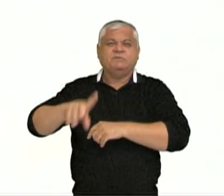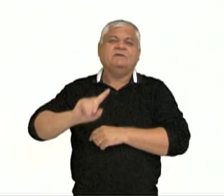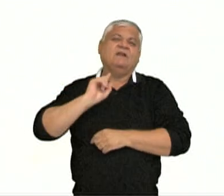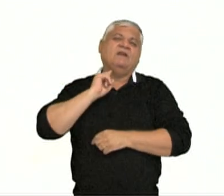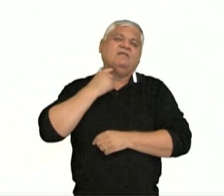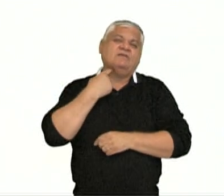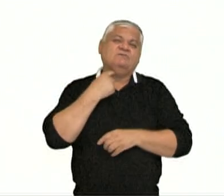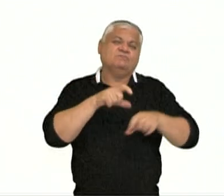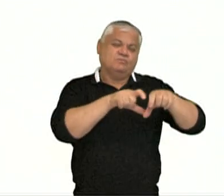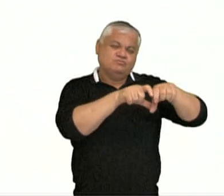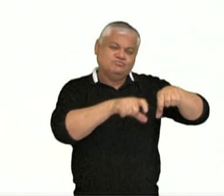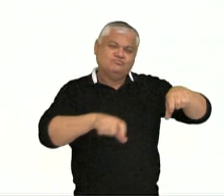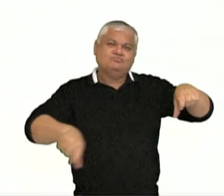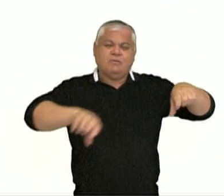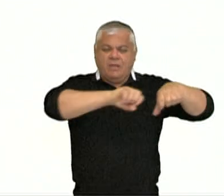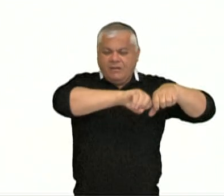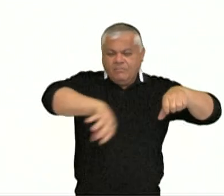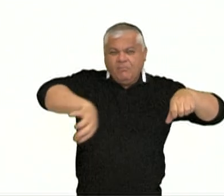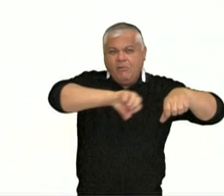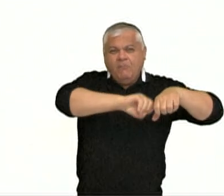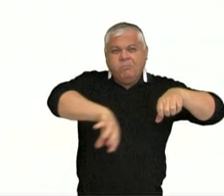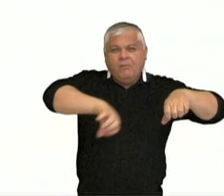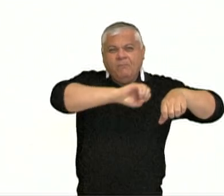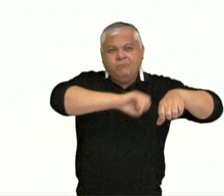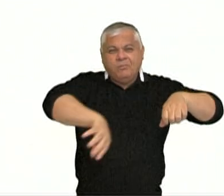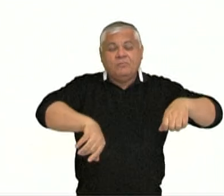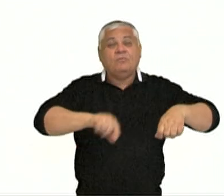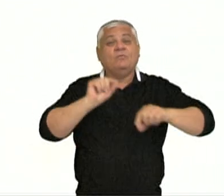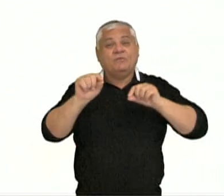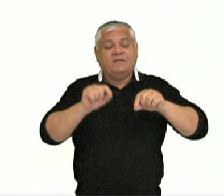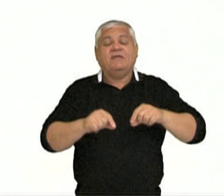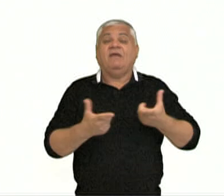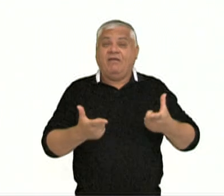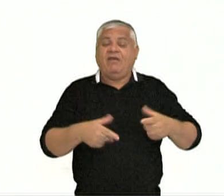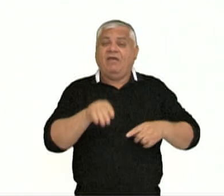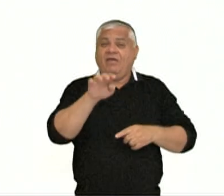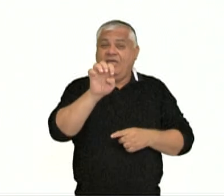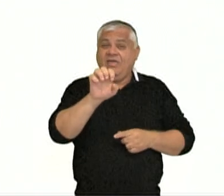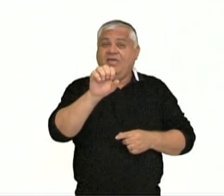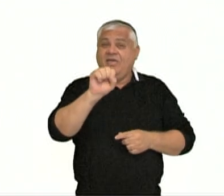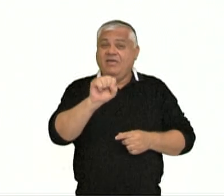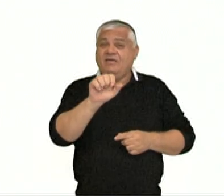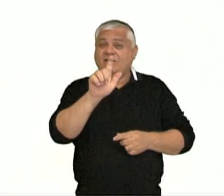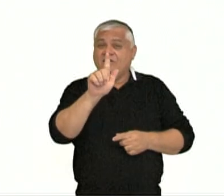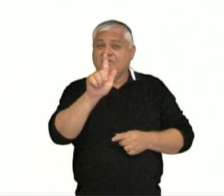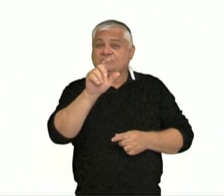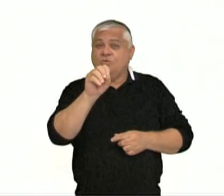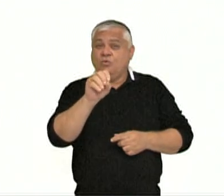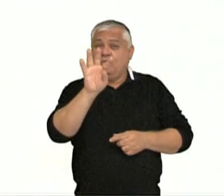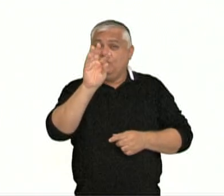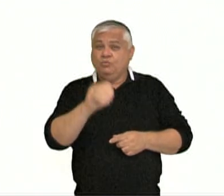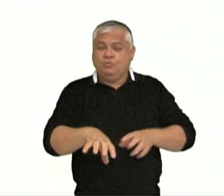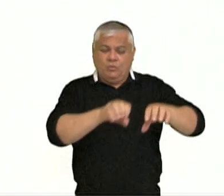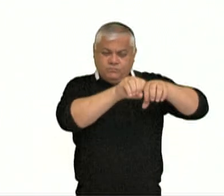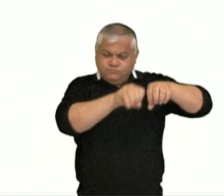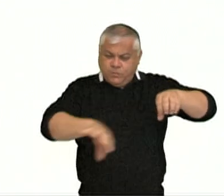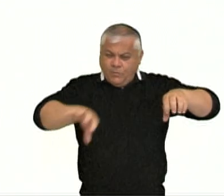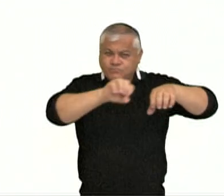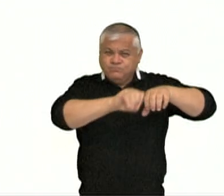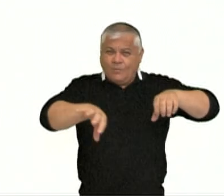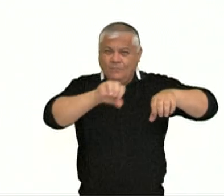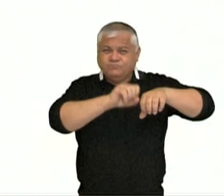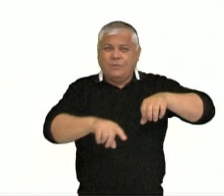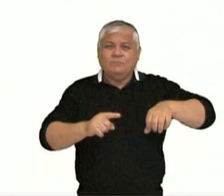de esgoto. Então, o que a charge trouxe para nós? Está sendo lançado esgoto ali no oceano e está poluindo aquela